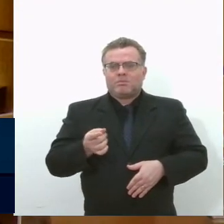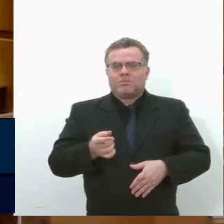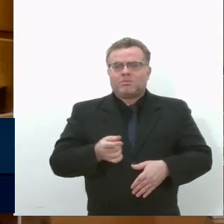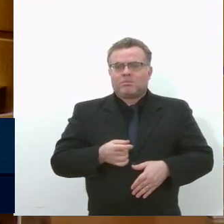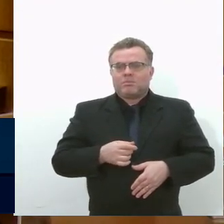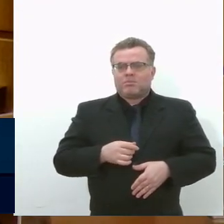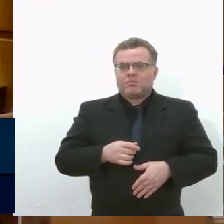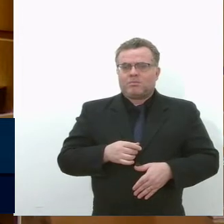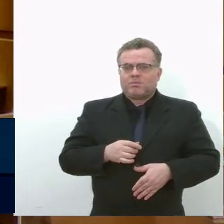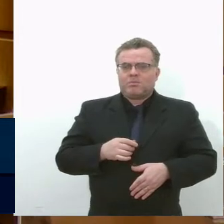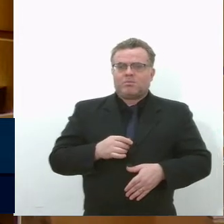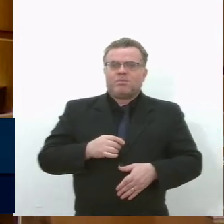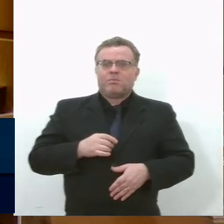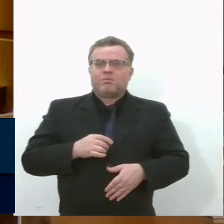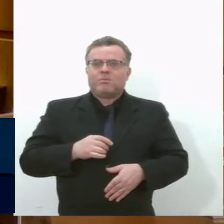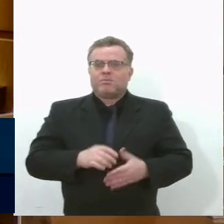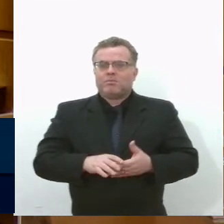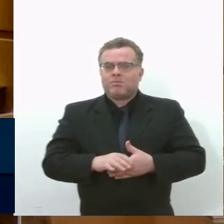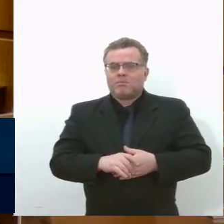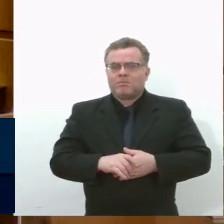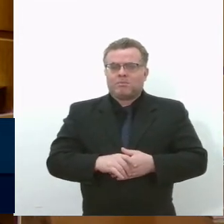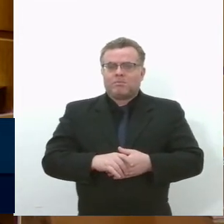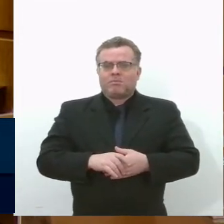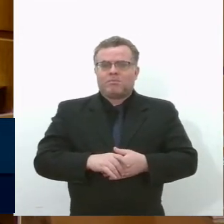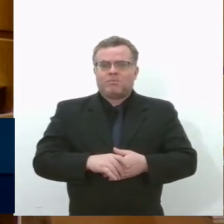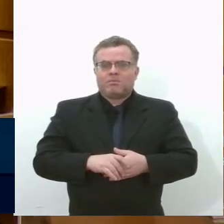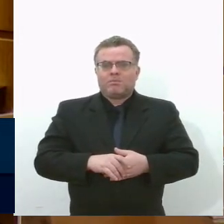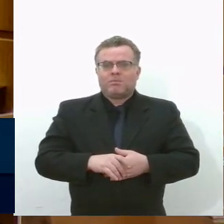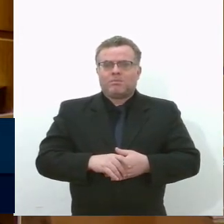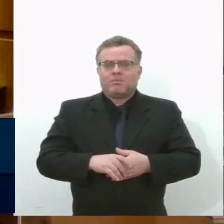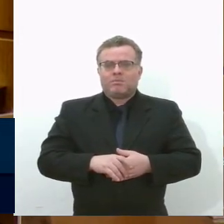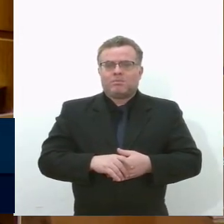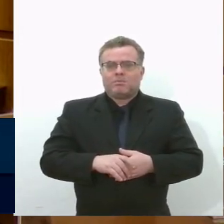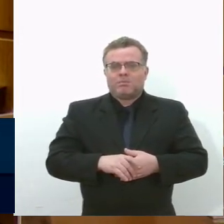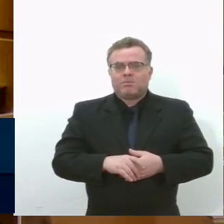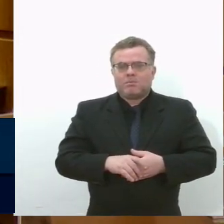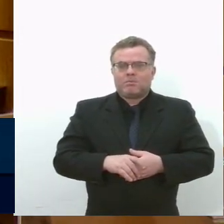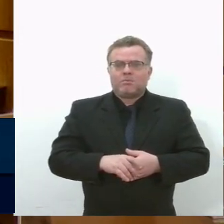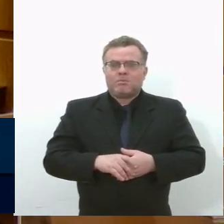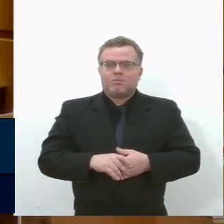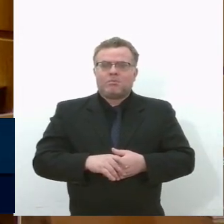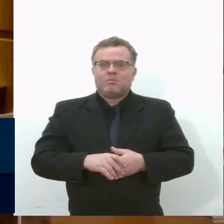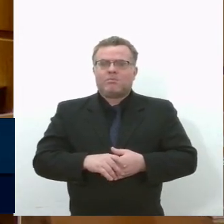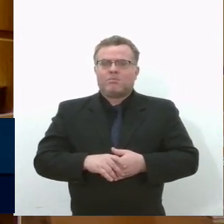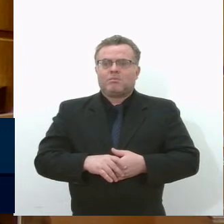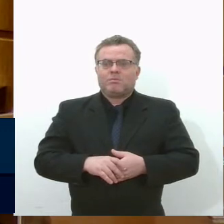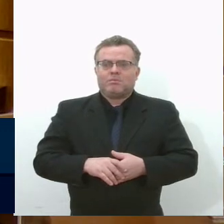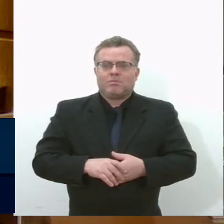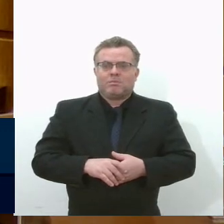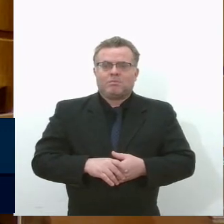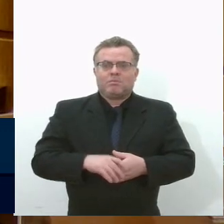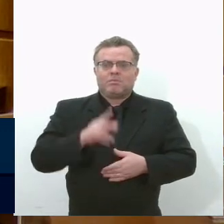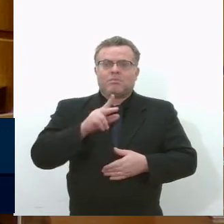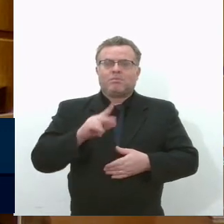Deputado José Ivadávio Lima, que não é parlamentar. Vai o quê, doutor Rivas?